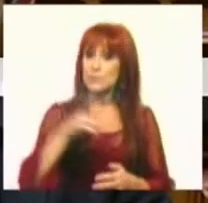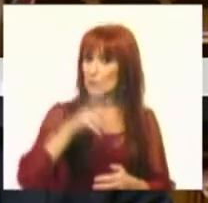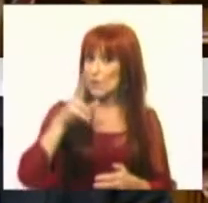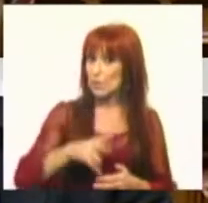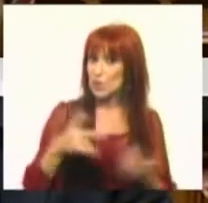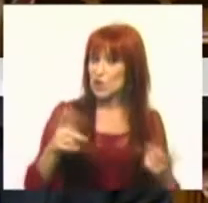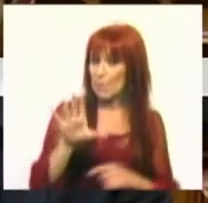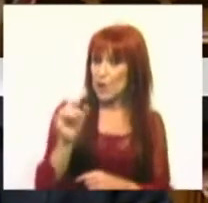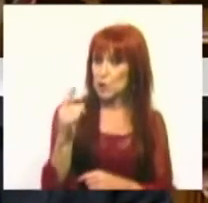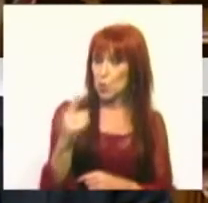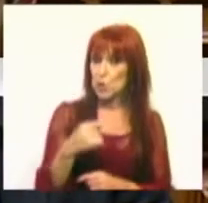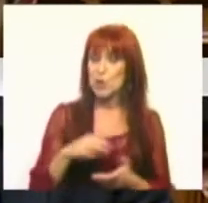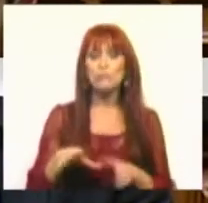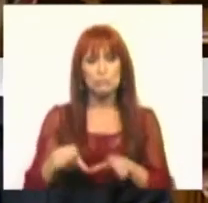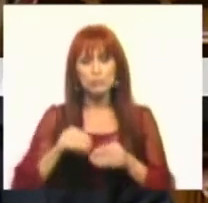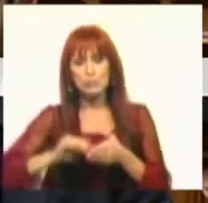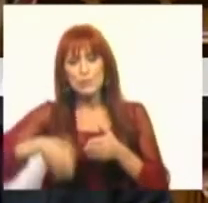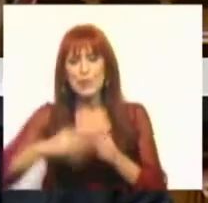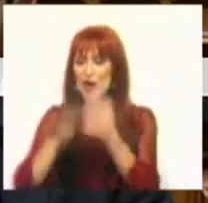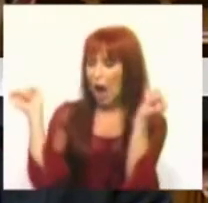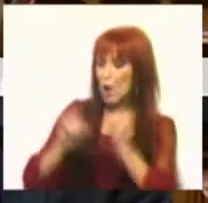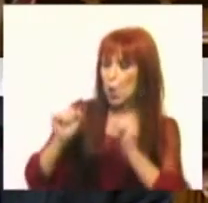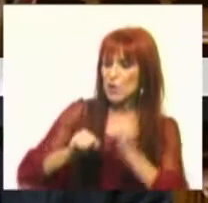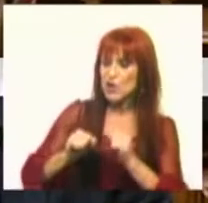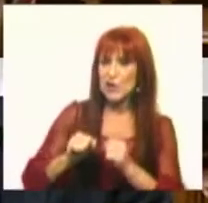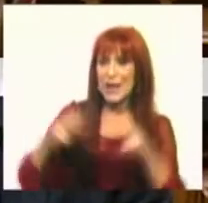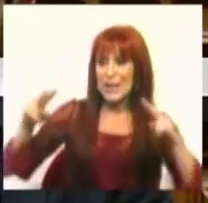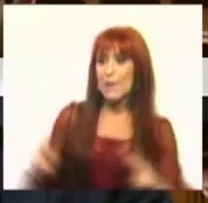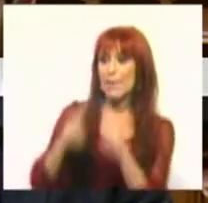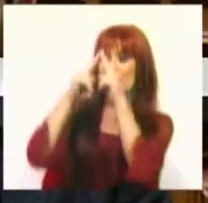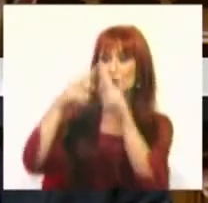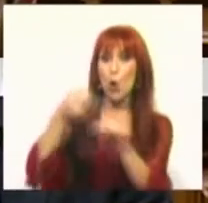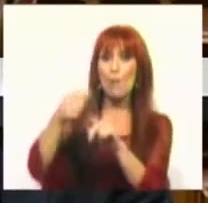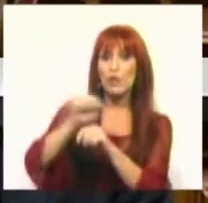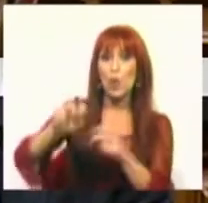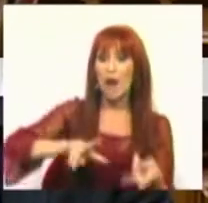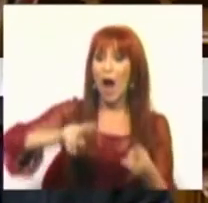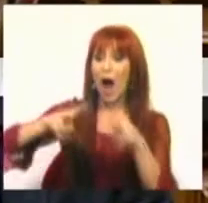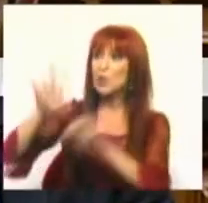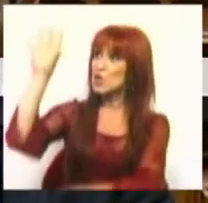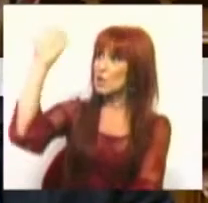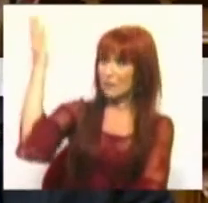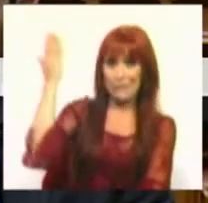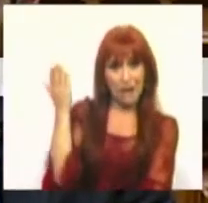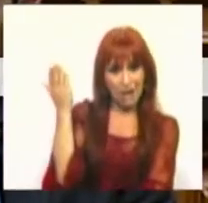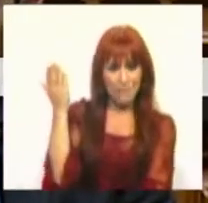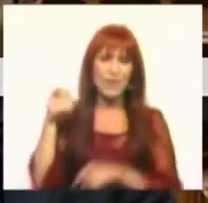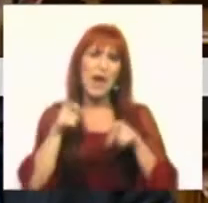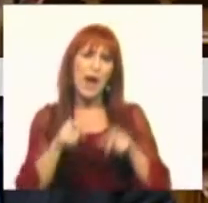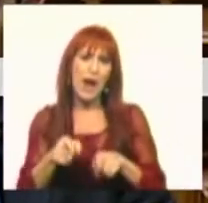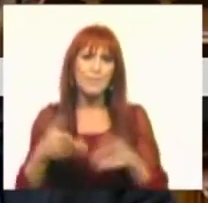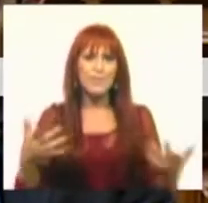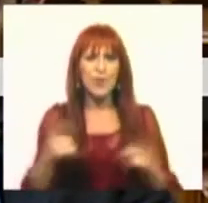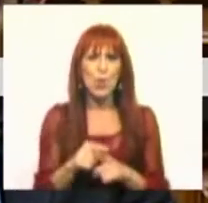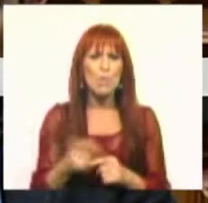Portugal foi um país subscritor dos acordos de Paris para o combate às alterações climáticas e essa